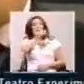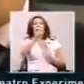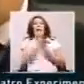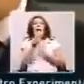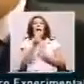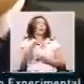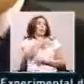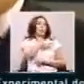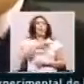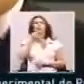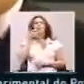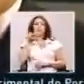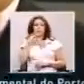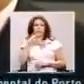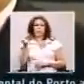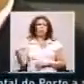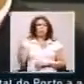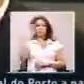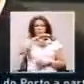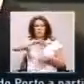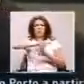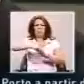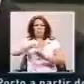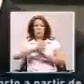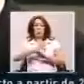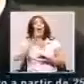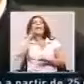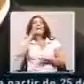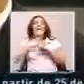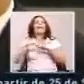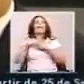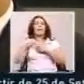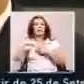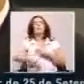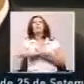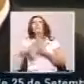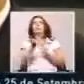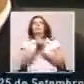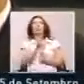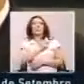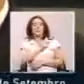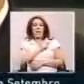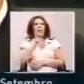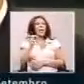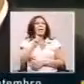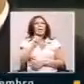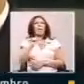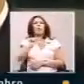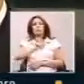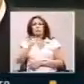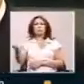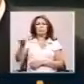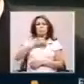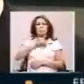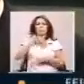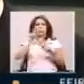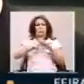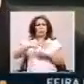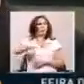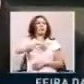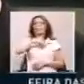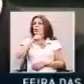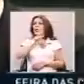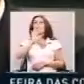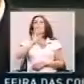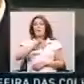alunos que efetuam a praxe, a universidade é responsável. Se ele o há, não do ponto de vista criminal, mas poderá ser do ponto de vista de sua responsabilidade